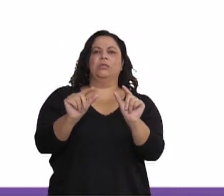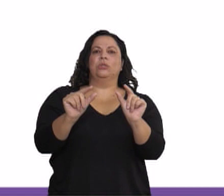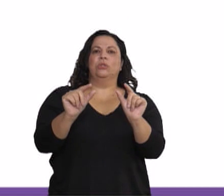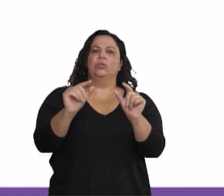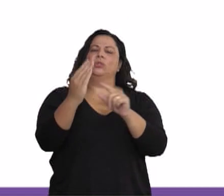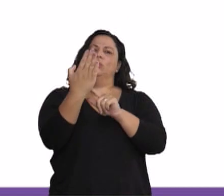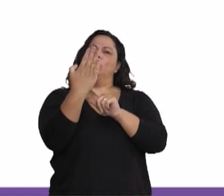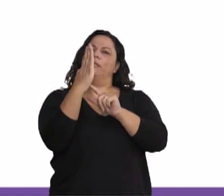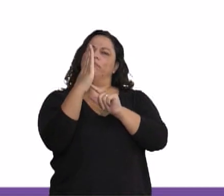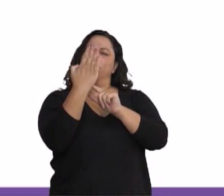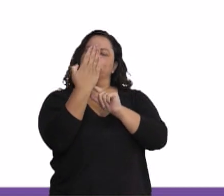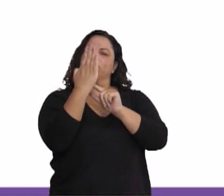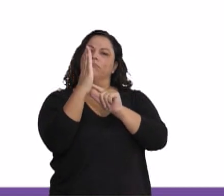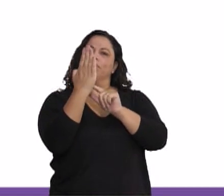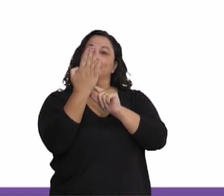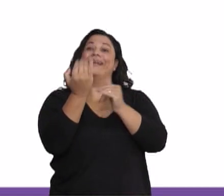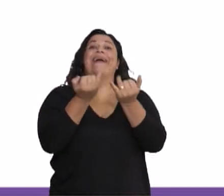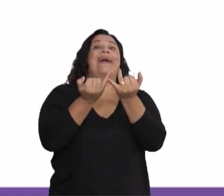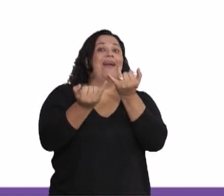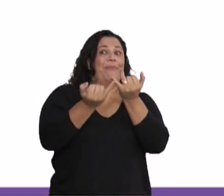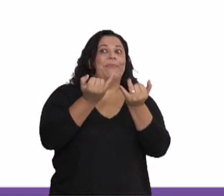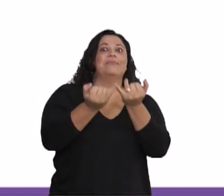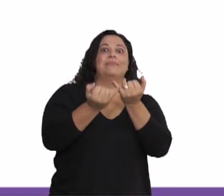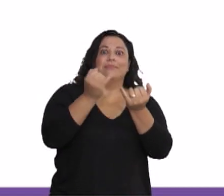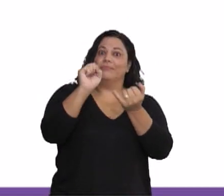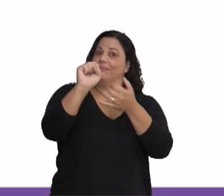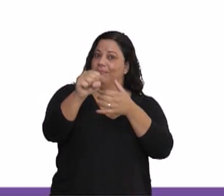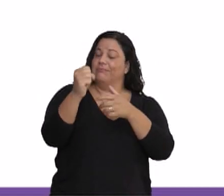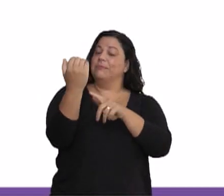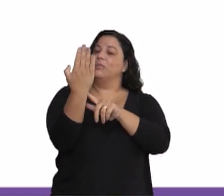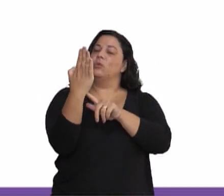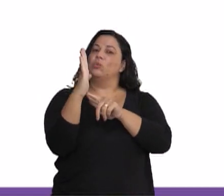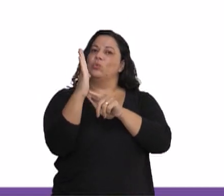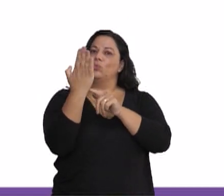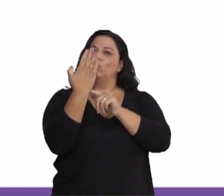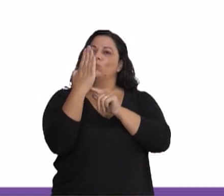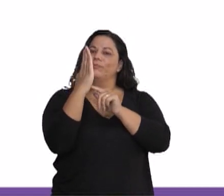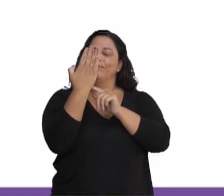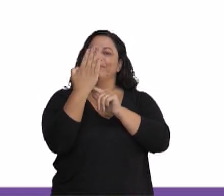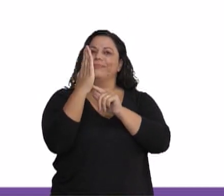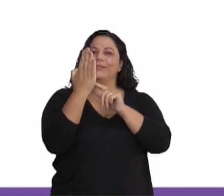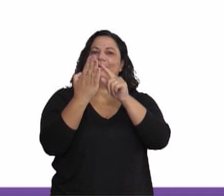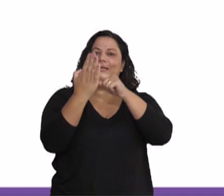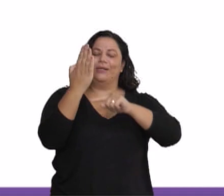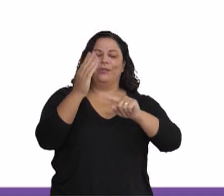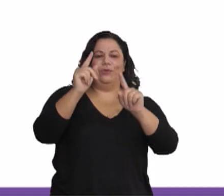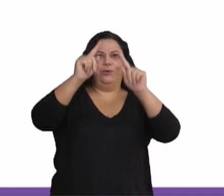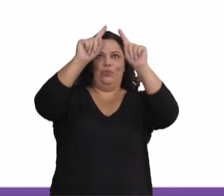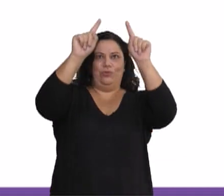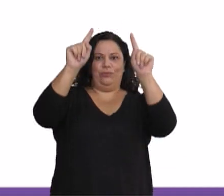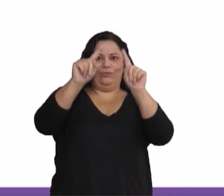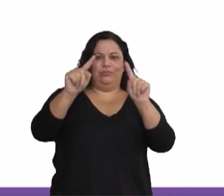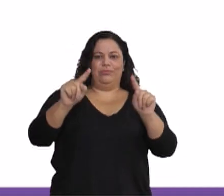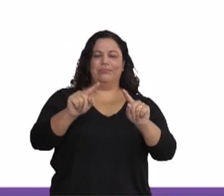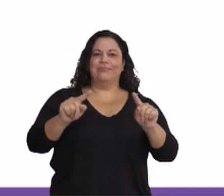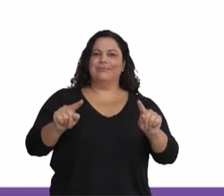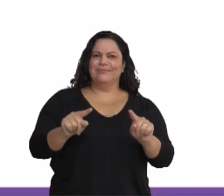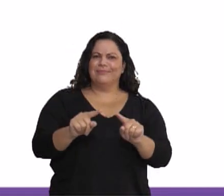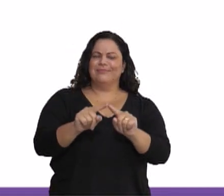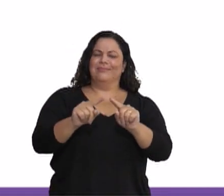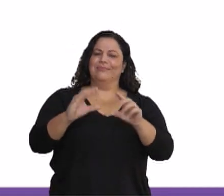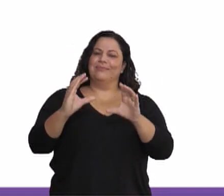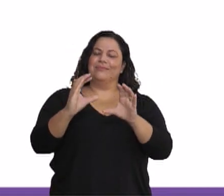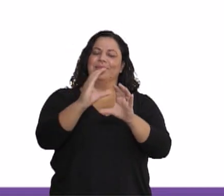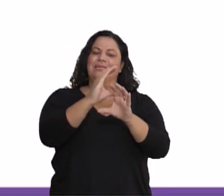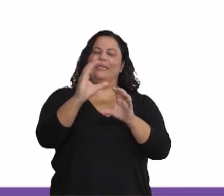você tem basicamente um espelho ali dentro. Esse conceito, esse revestimento interno, vai manter a tendência